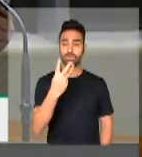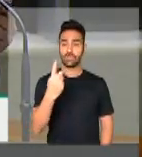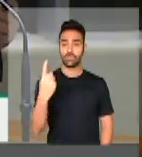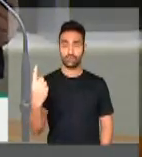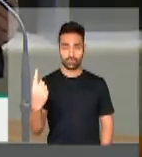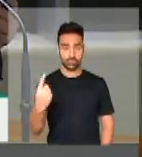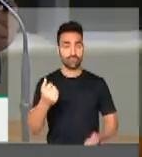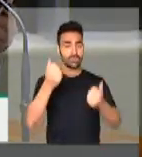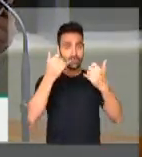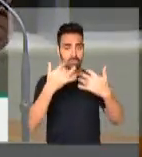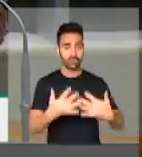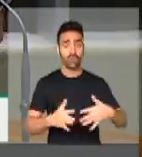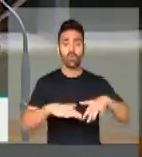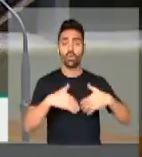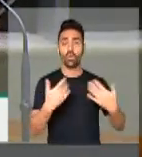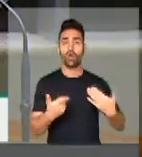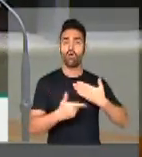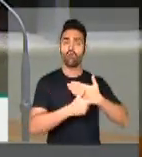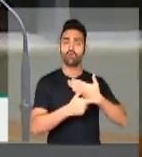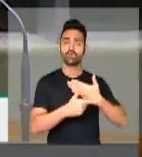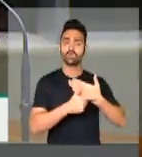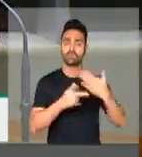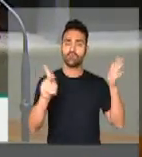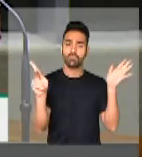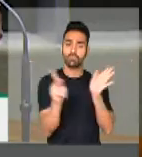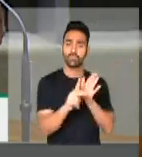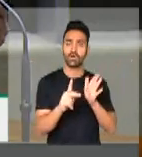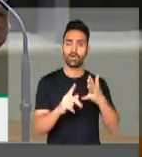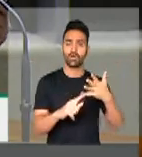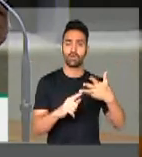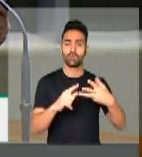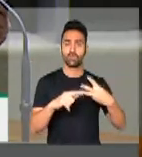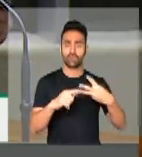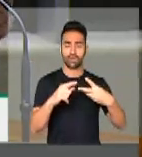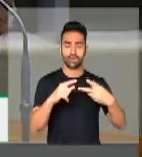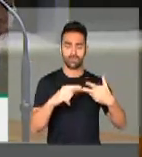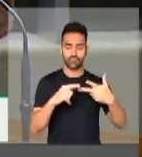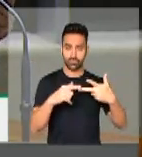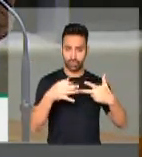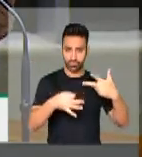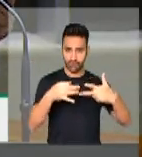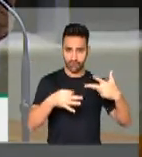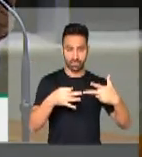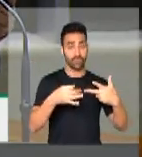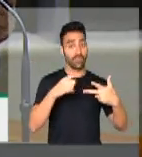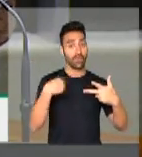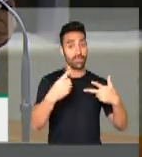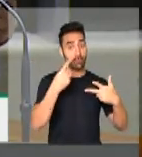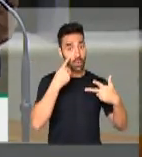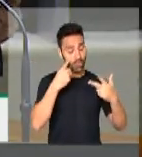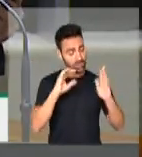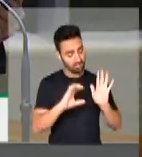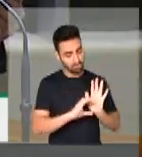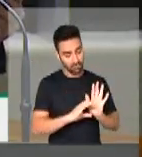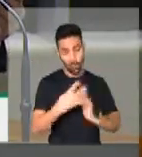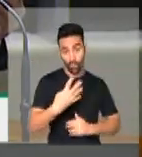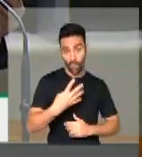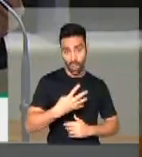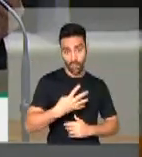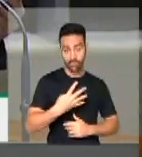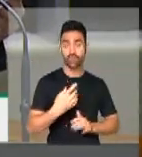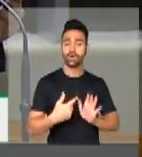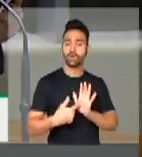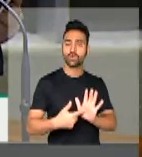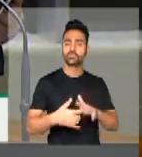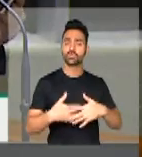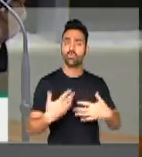das funções essenciais da Justiça, e no título 4 define a